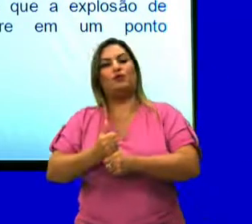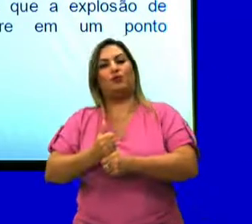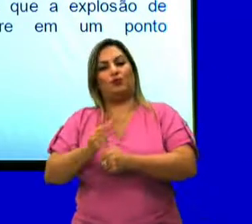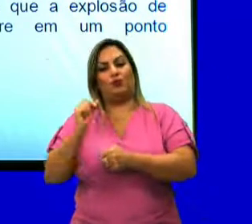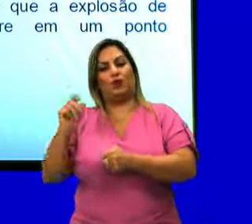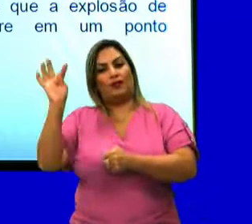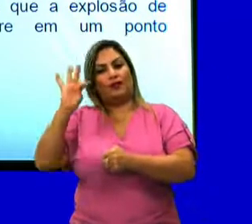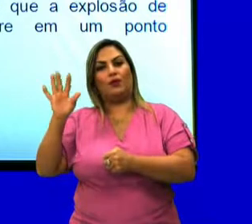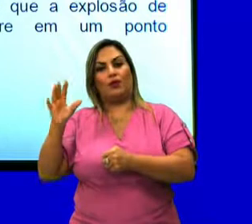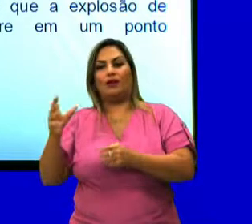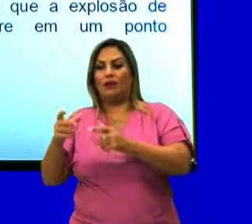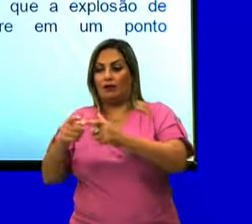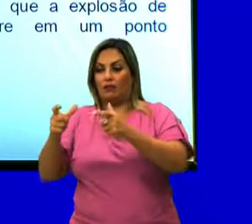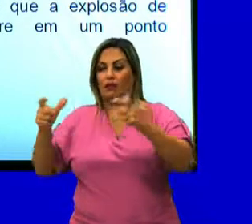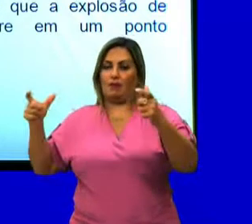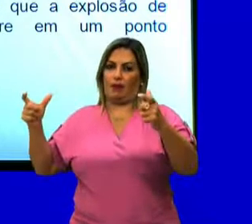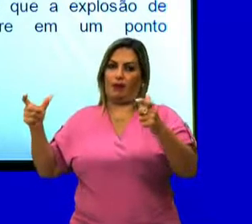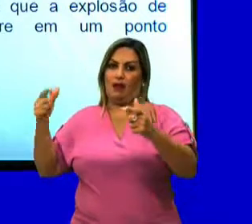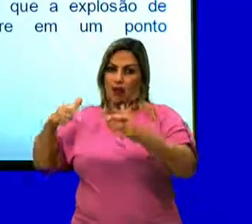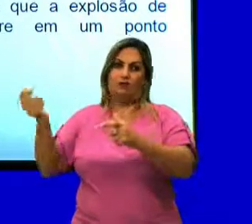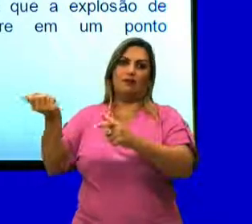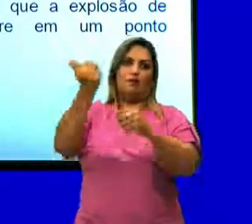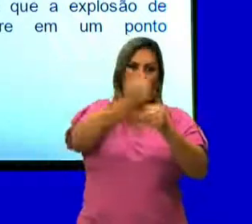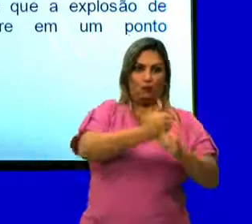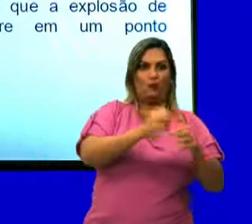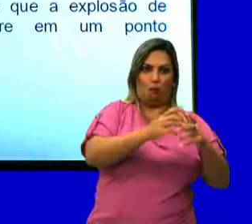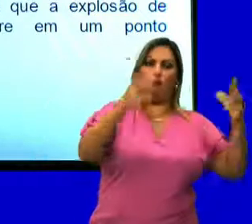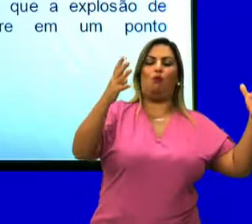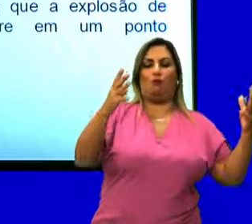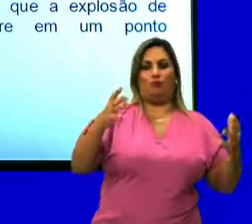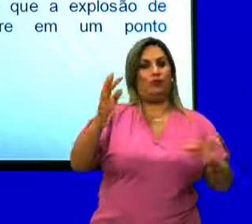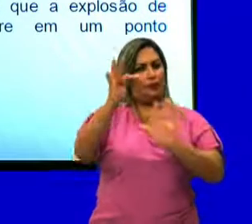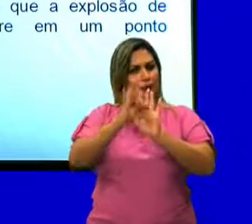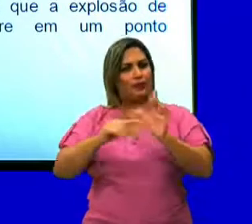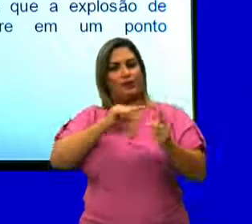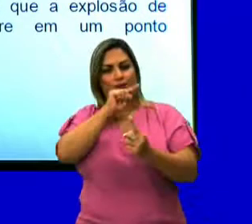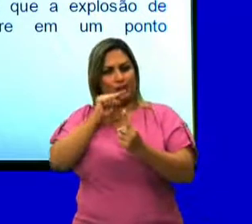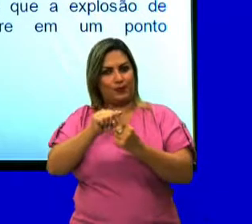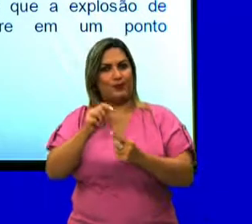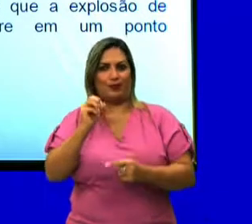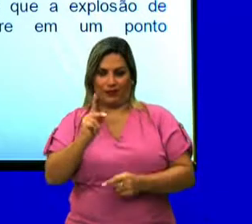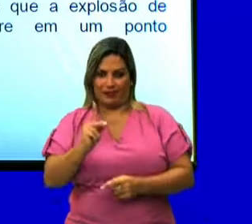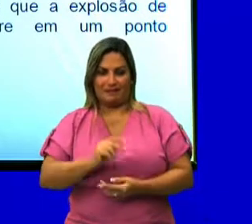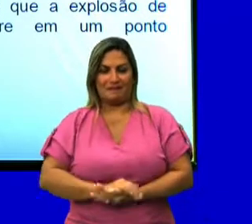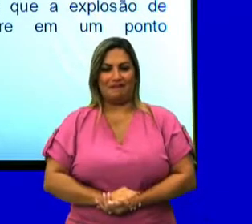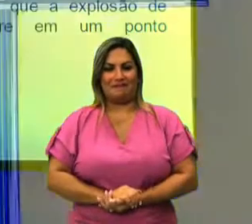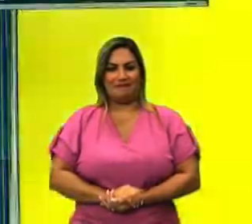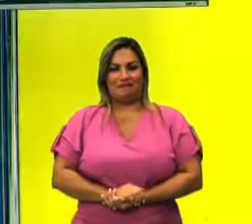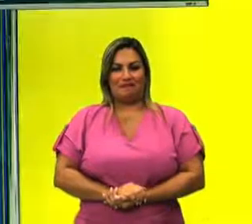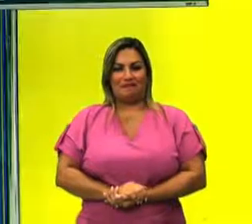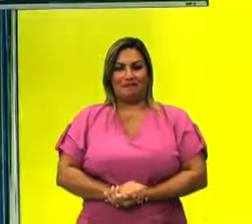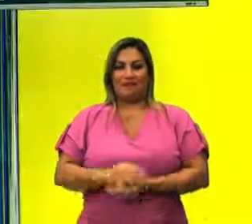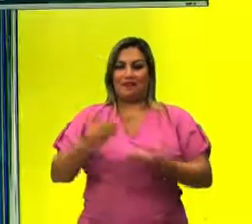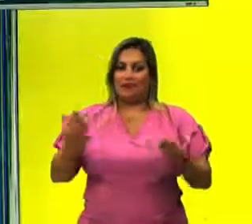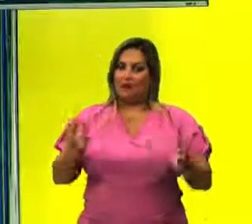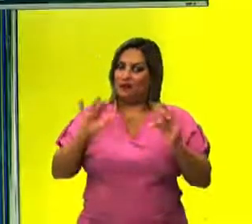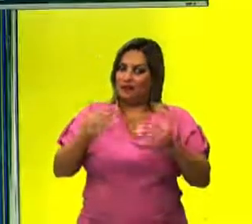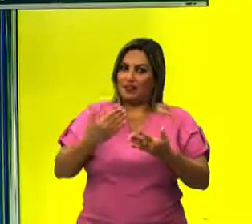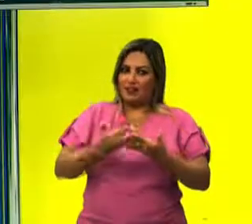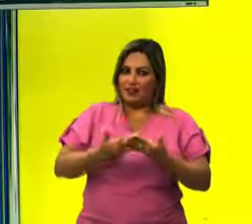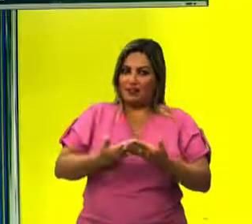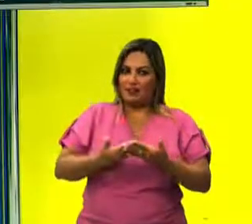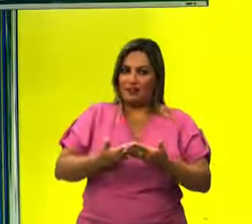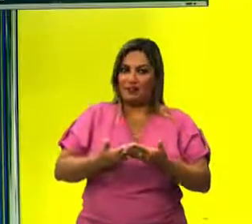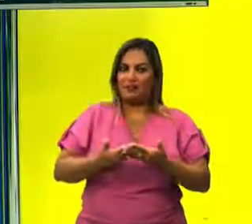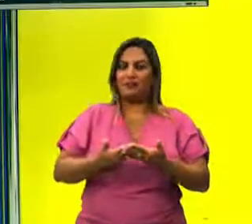teoria da explosão. Então, o texto tem esta finalidade. Pois bem, estamos chegando